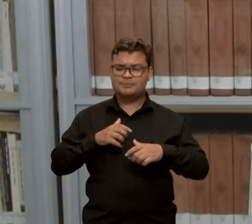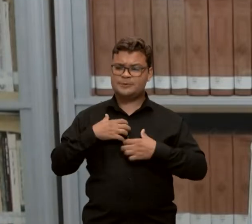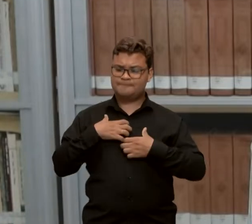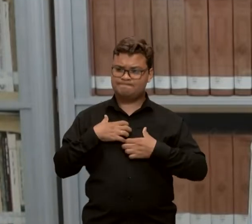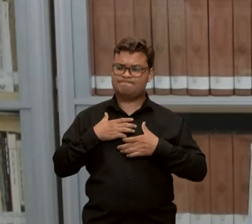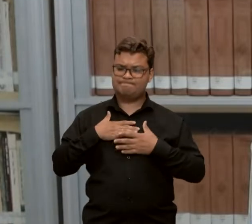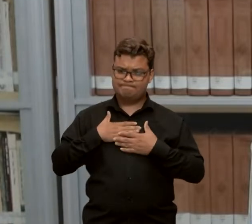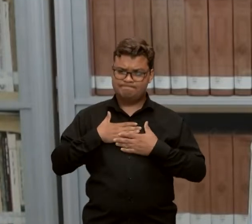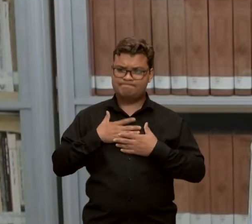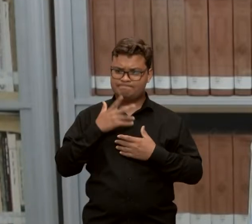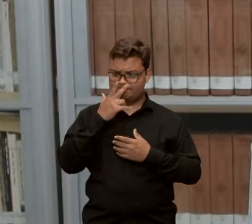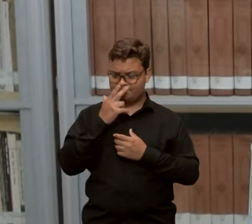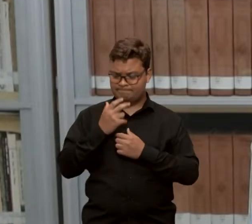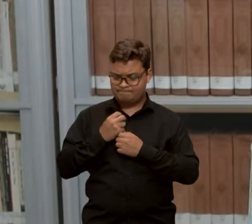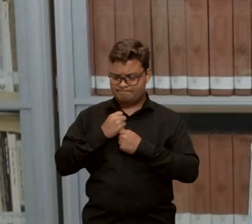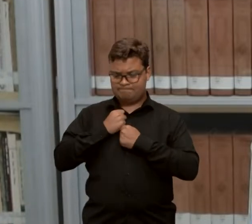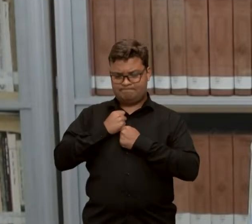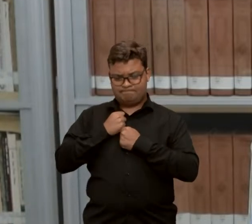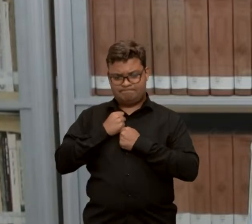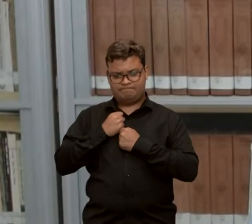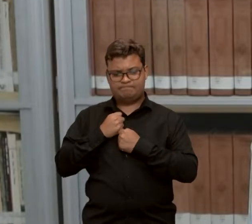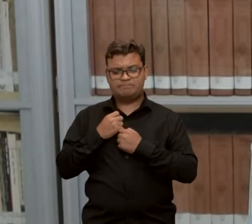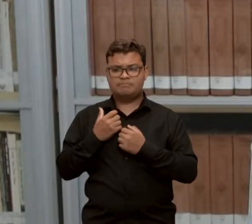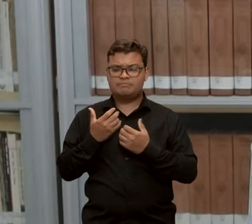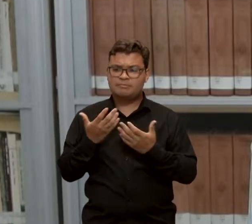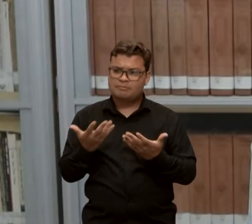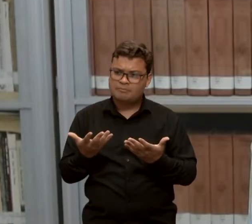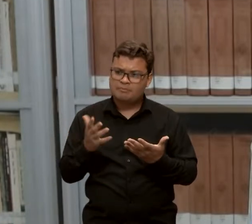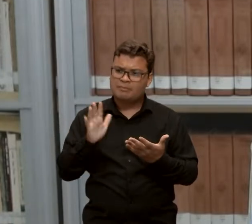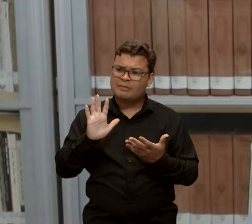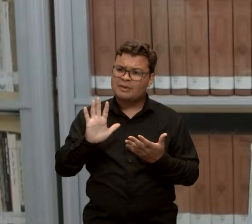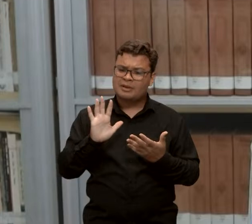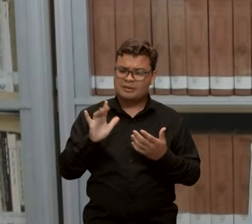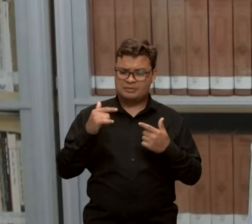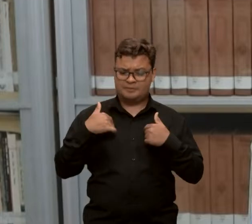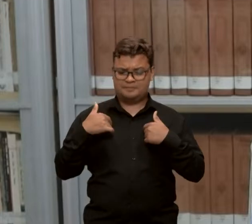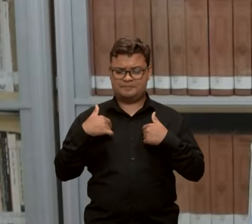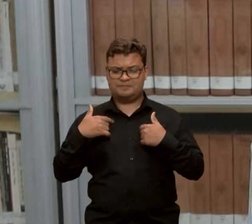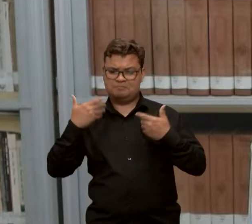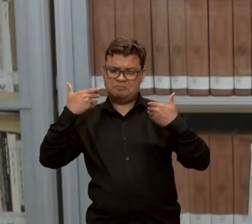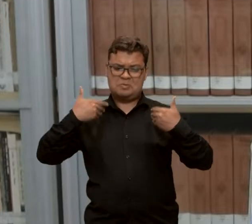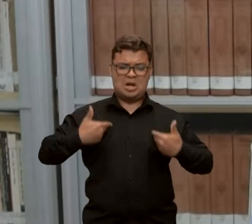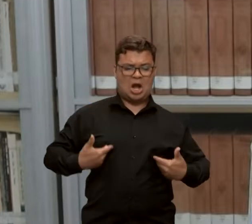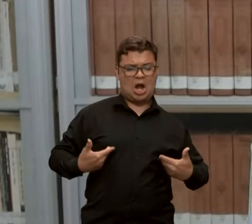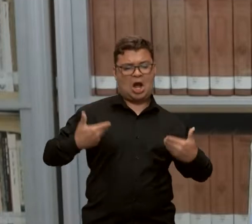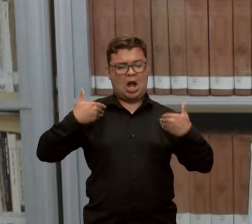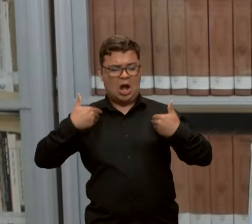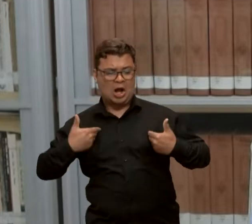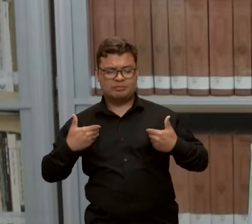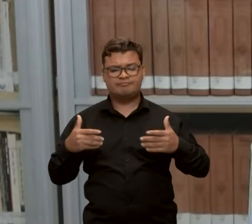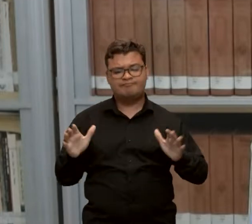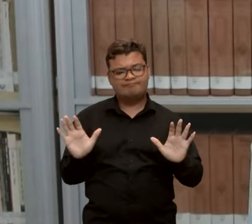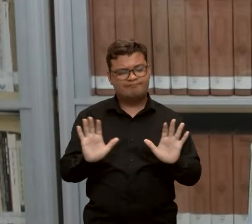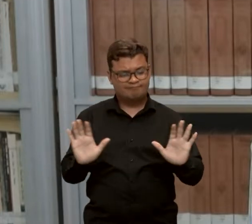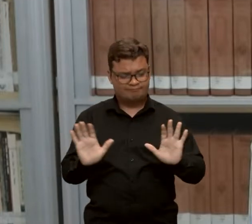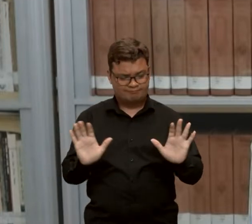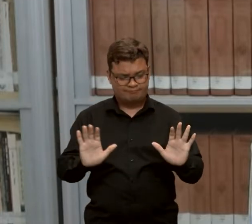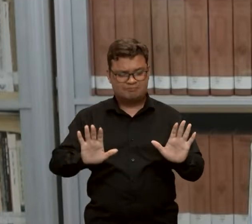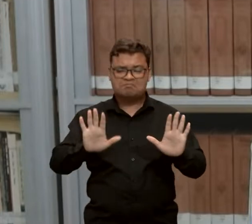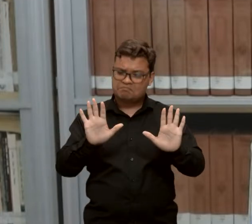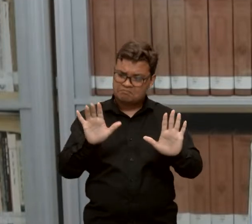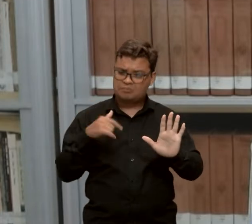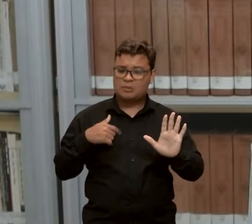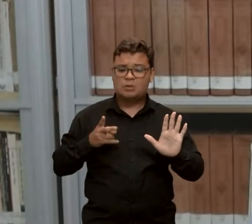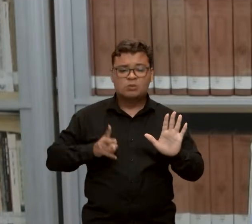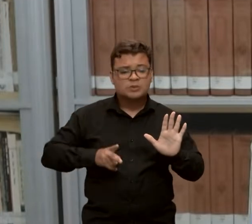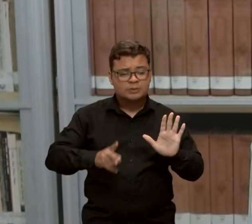recolhida, né? Não de exaltação da minha personalidade. E eu sempre